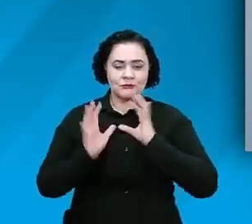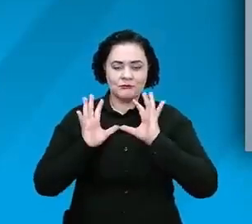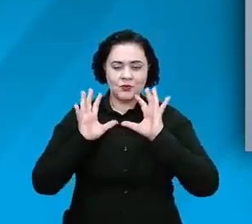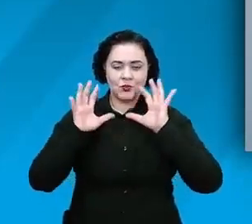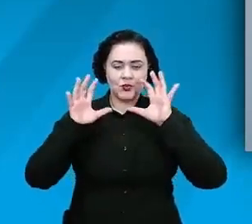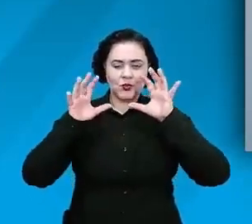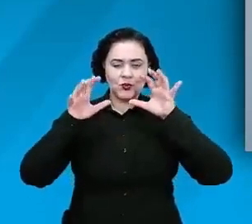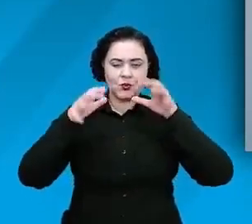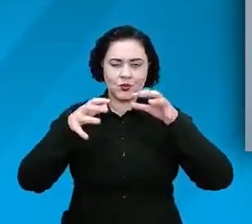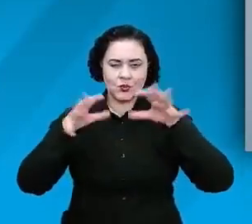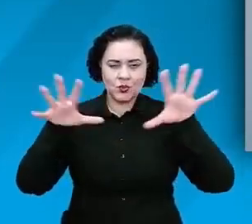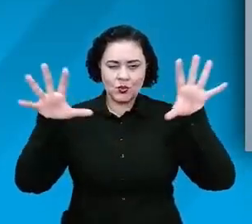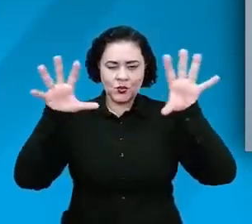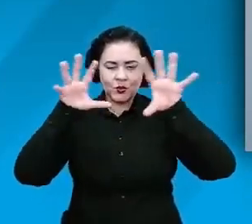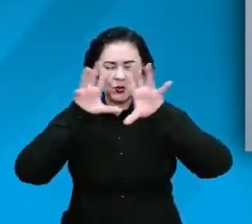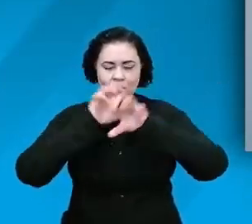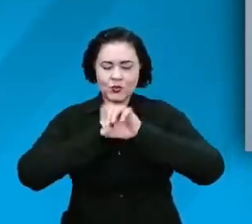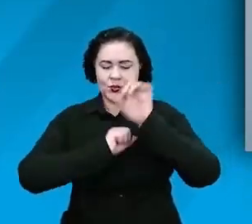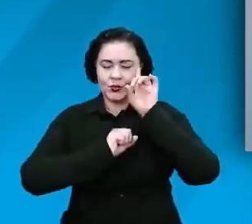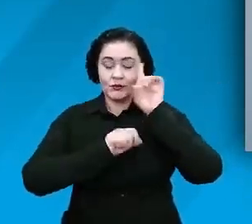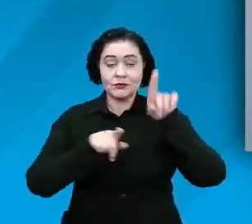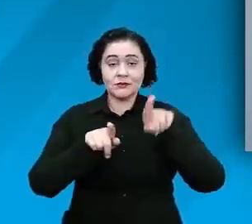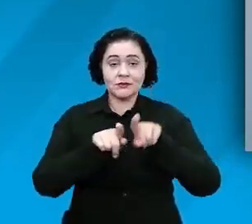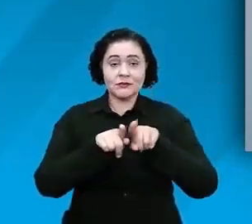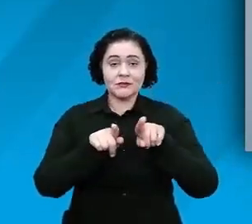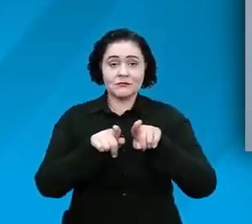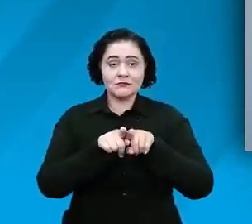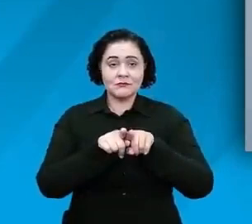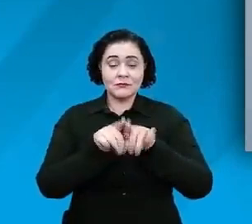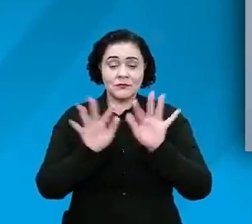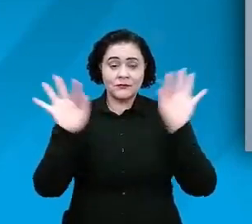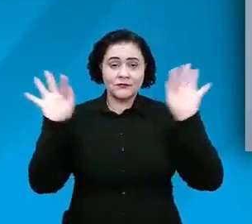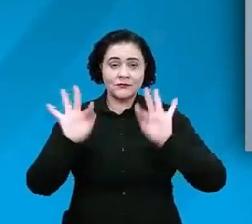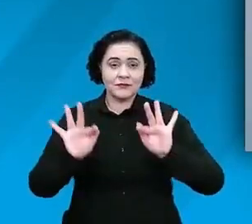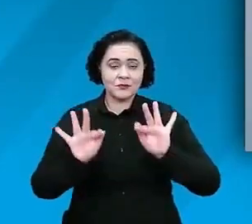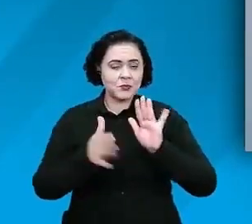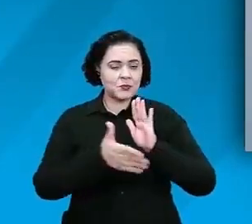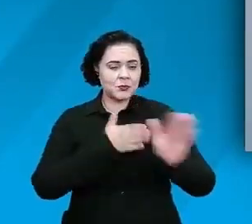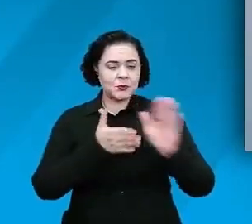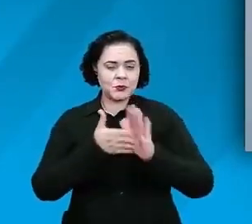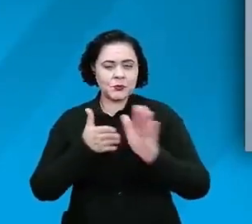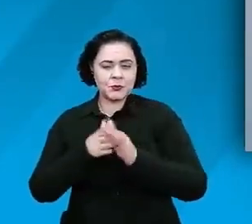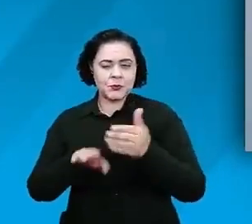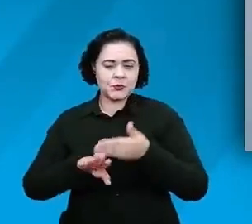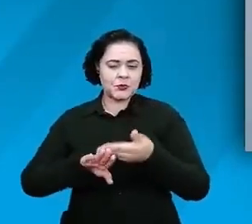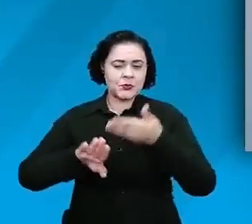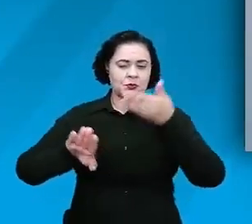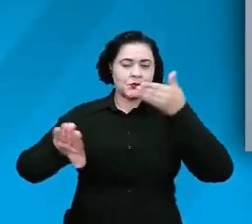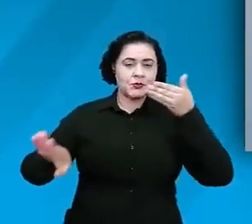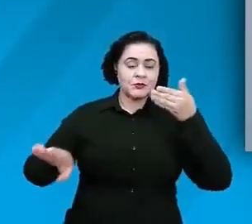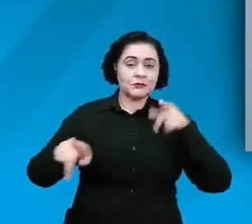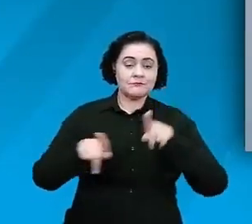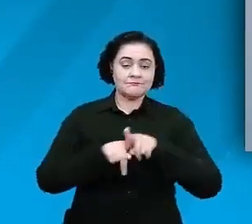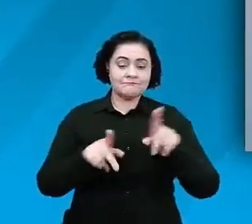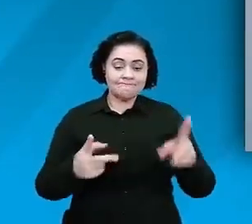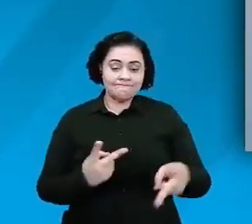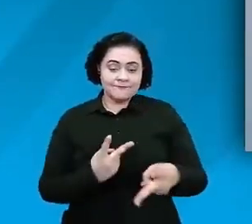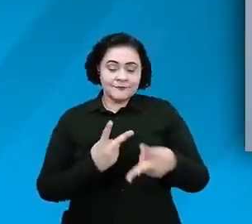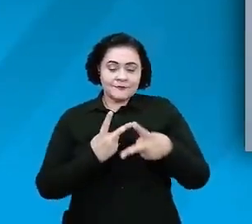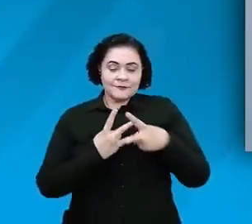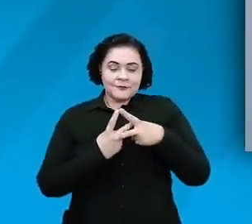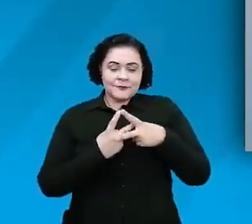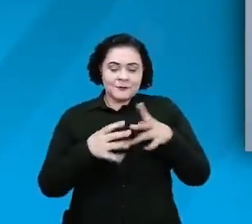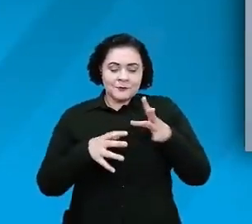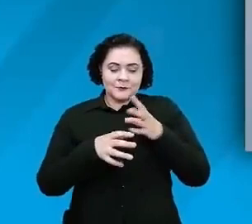assombra os nossos dias, afugenta a felicidade para longe dos nossos passos. Nos encastela em